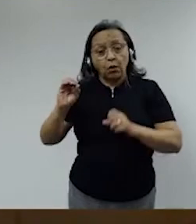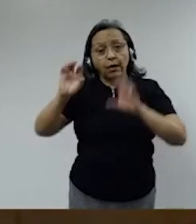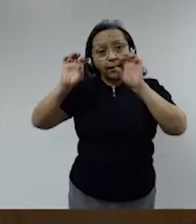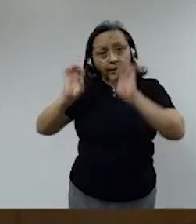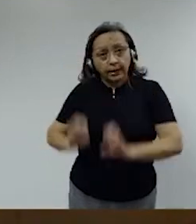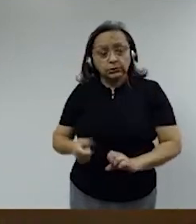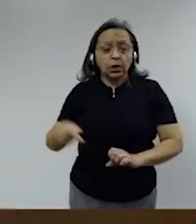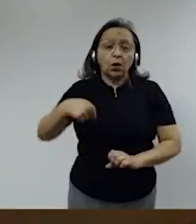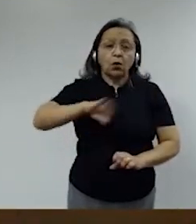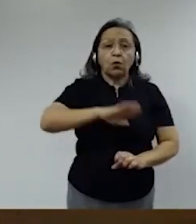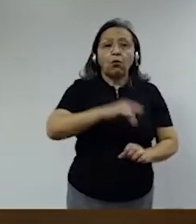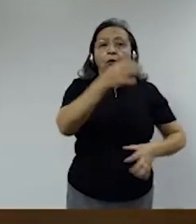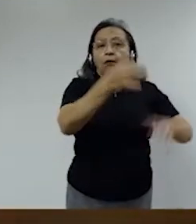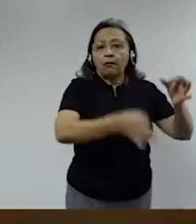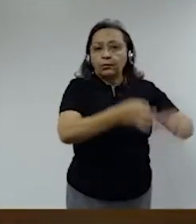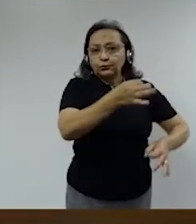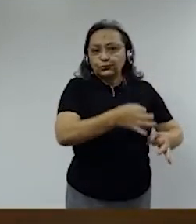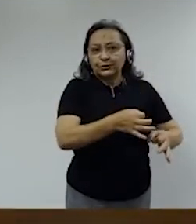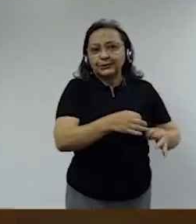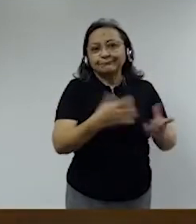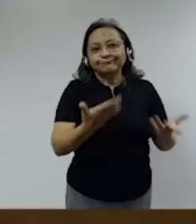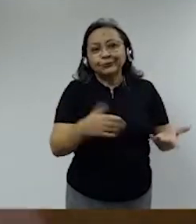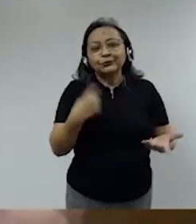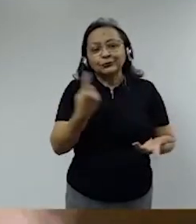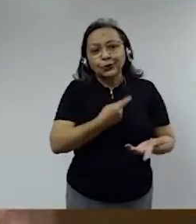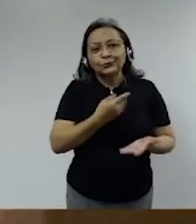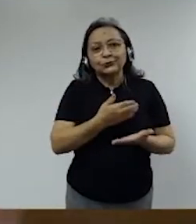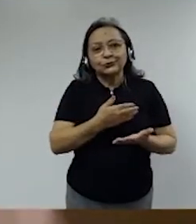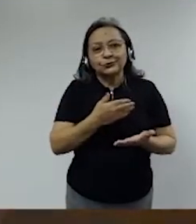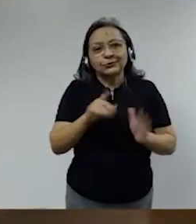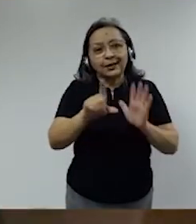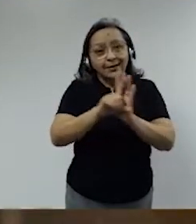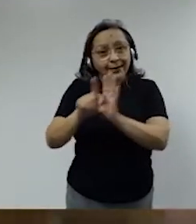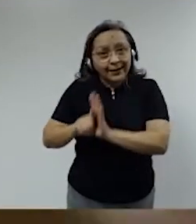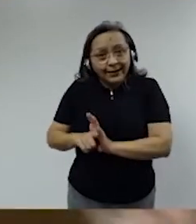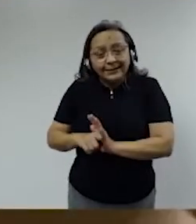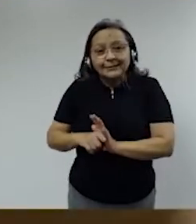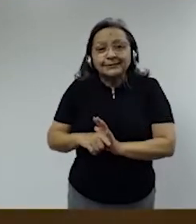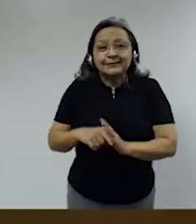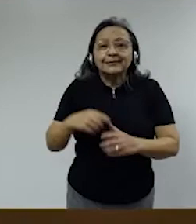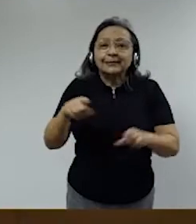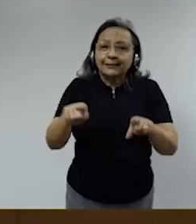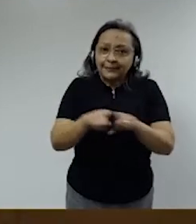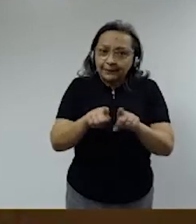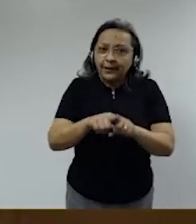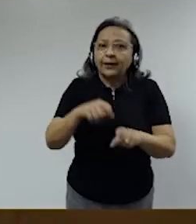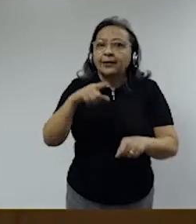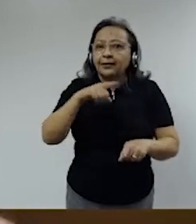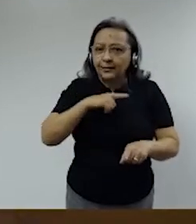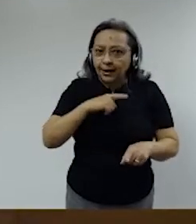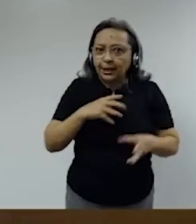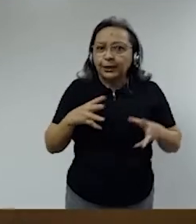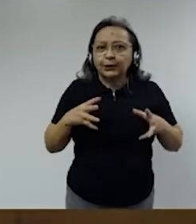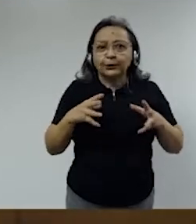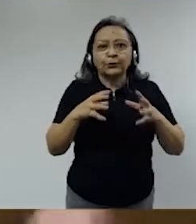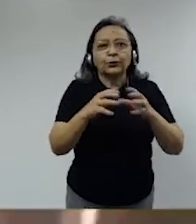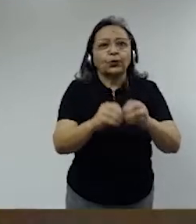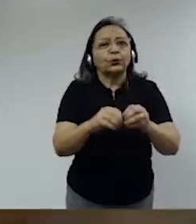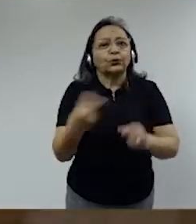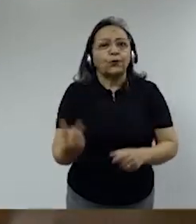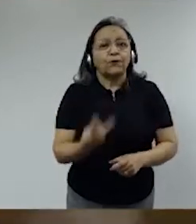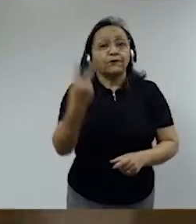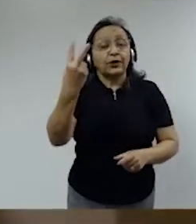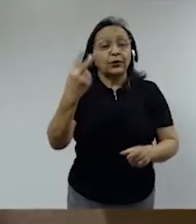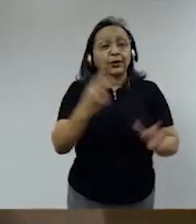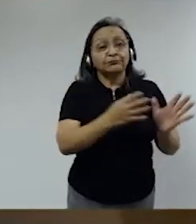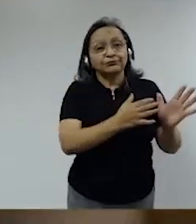perspectiva jurídica, já que os nossos princípios jurídicos, de certa forma, eles também têm toda uma carga axiológica valorativa que